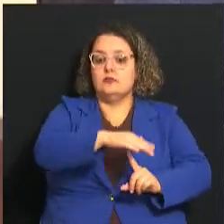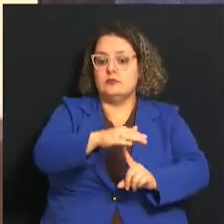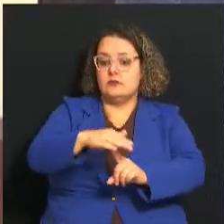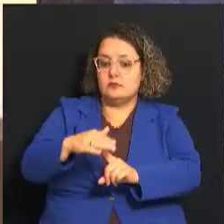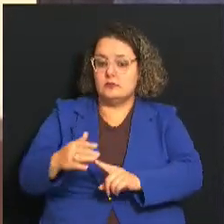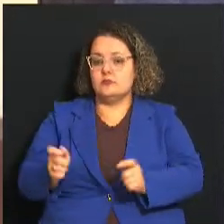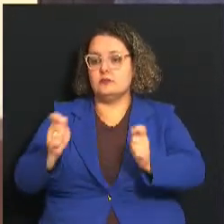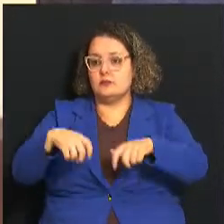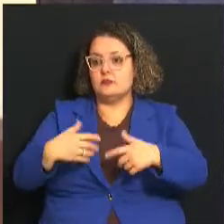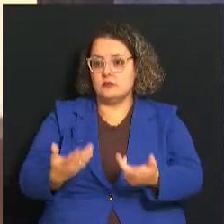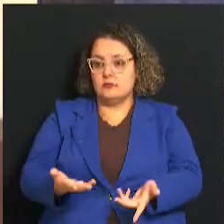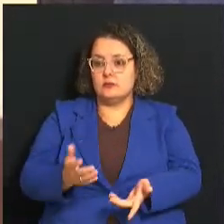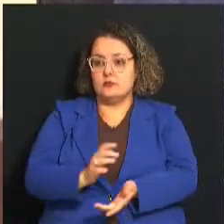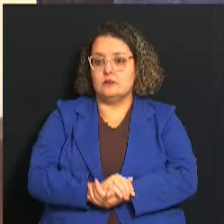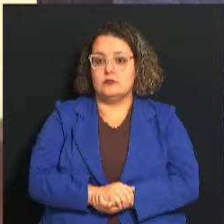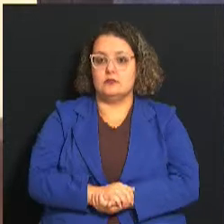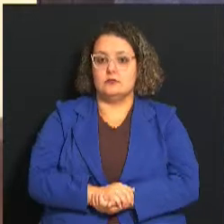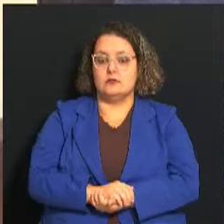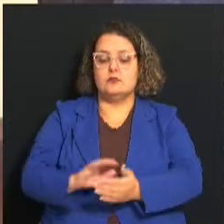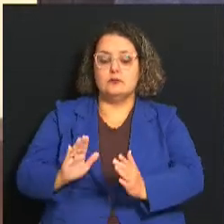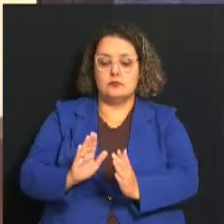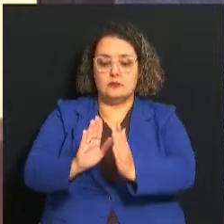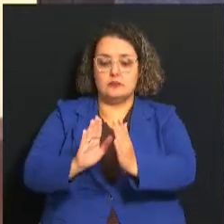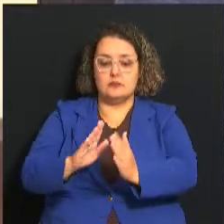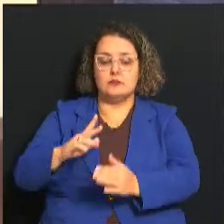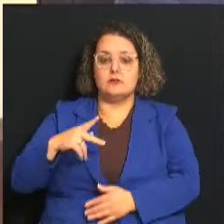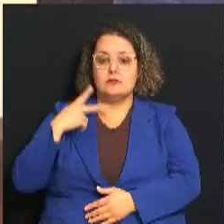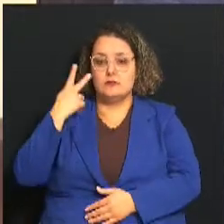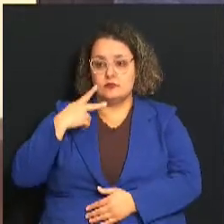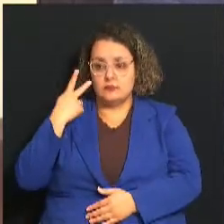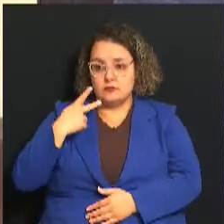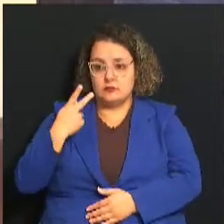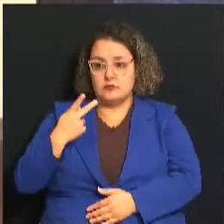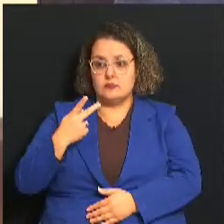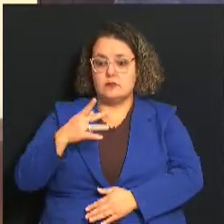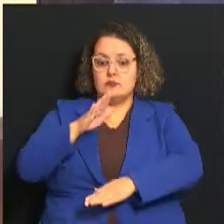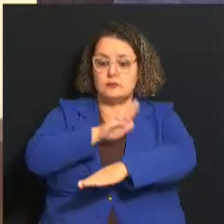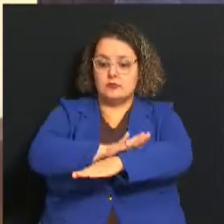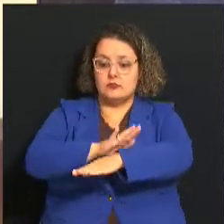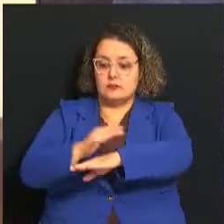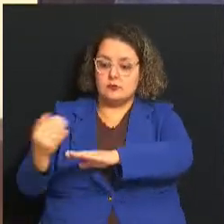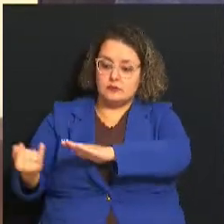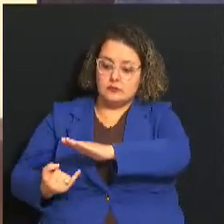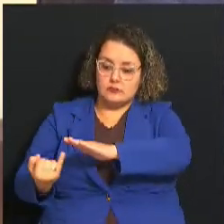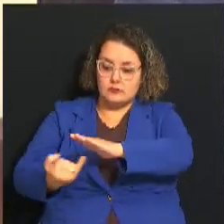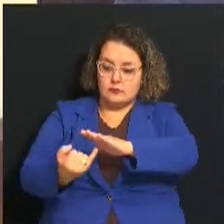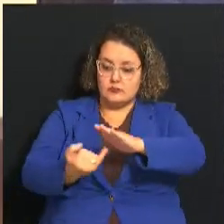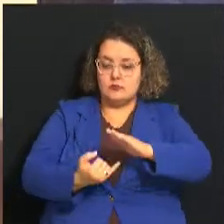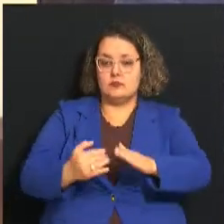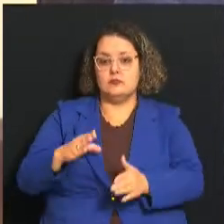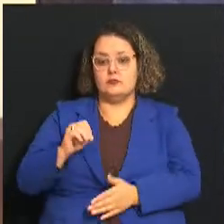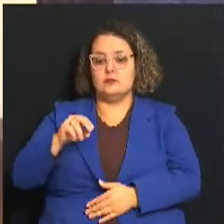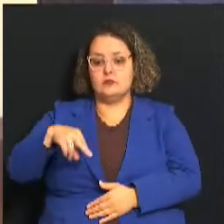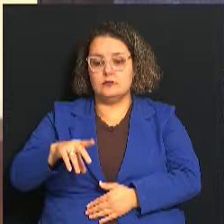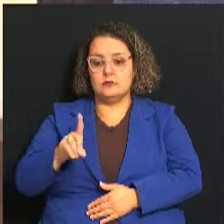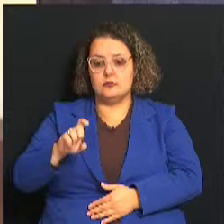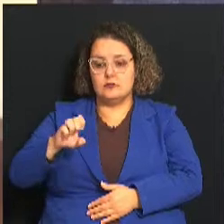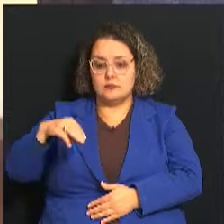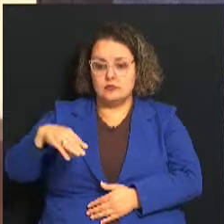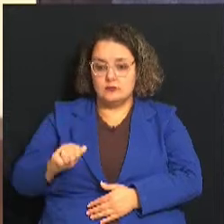que essa frente parlamentar, com a contribuição das entidades, do CONDEMA e dos demais